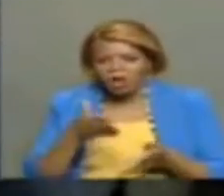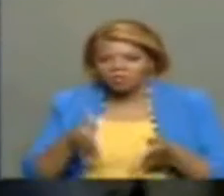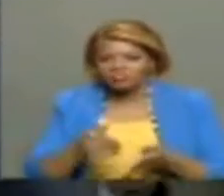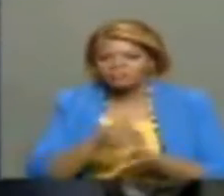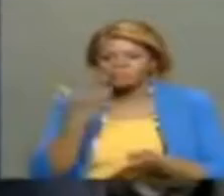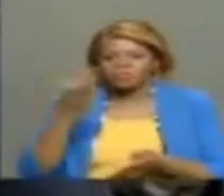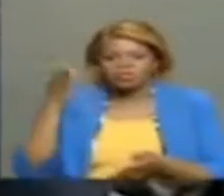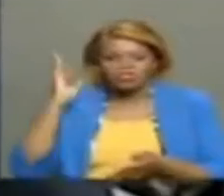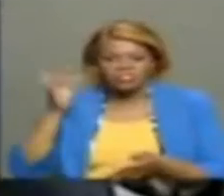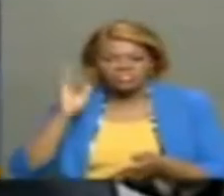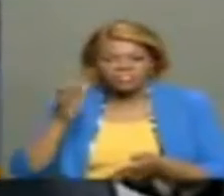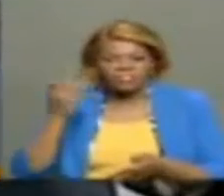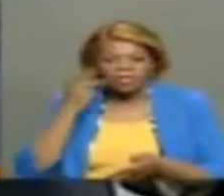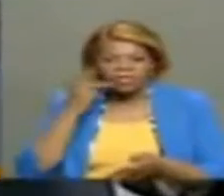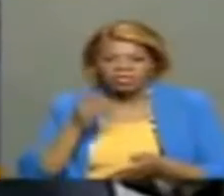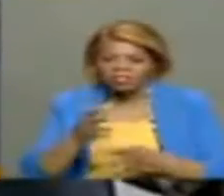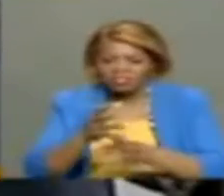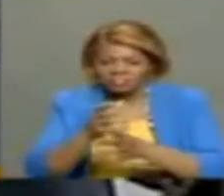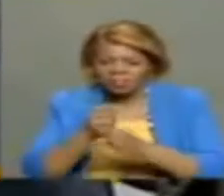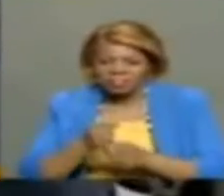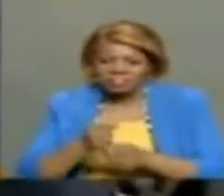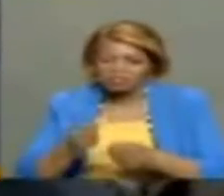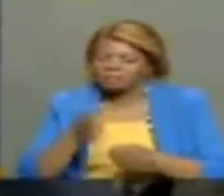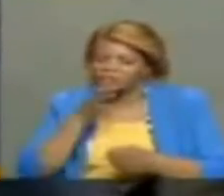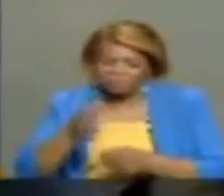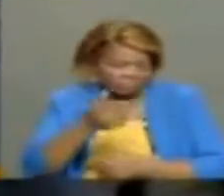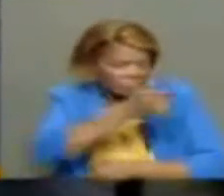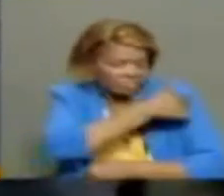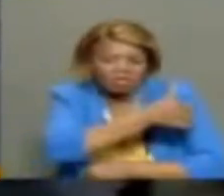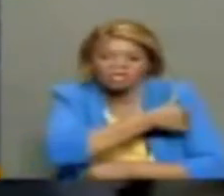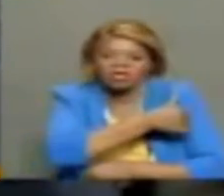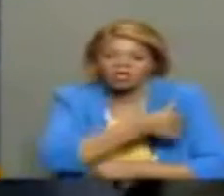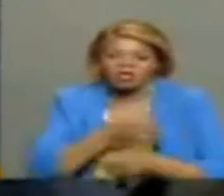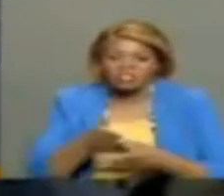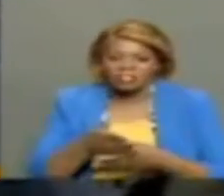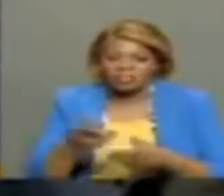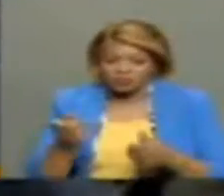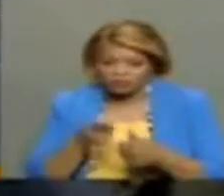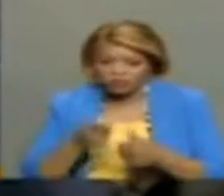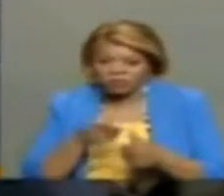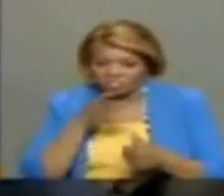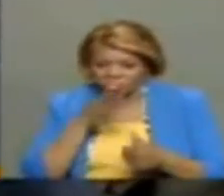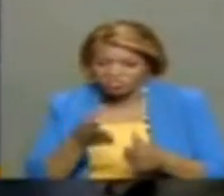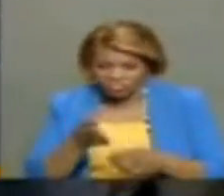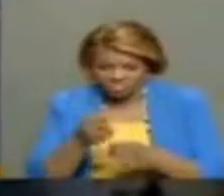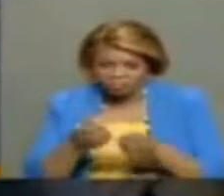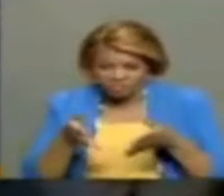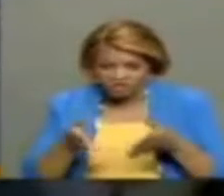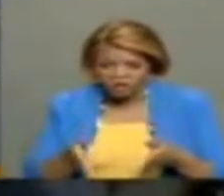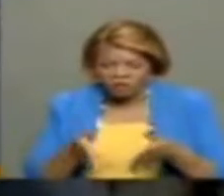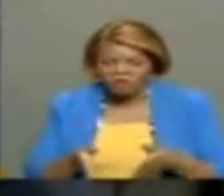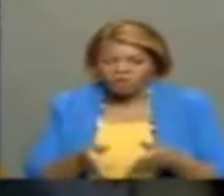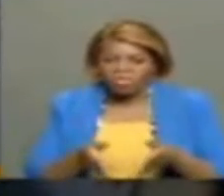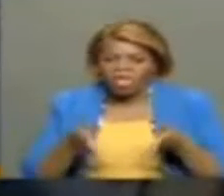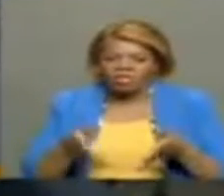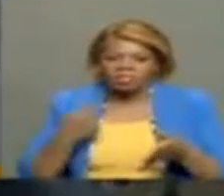recebe as primeiras doses da vacina contra a Covid-19. Estamos no